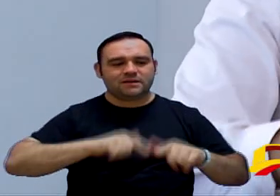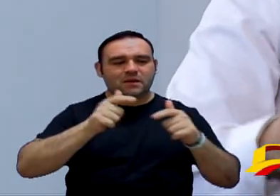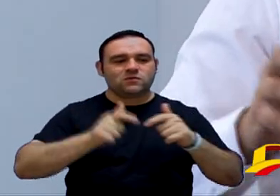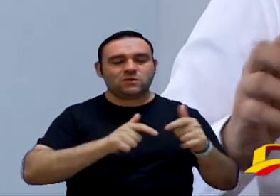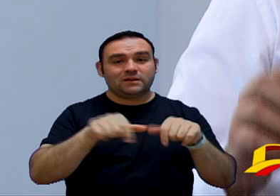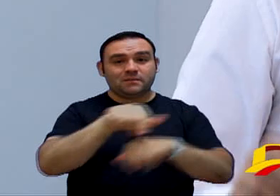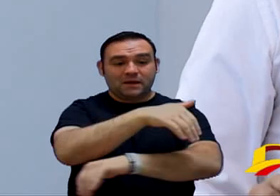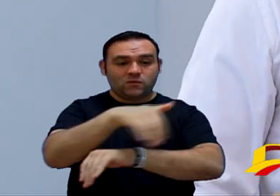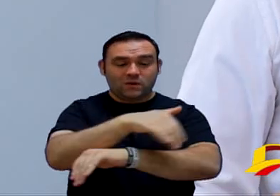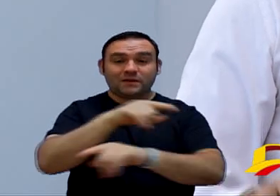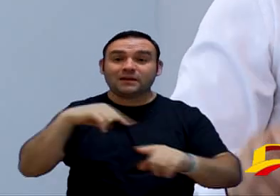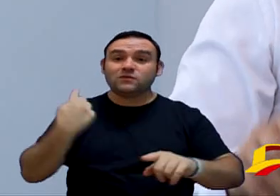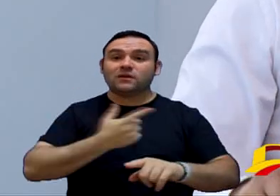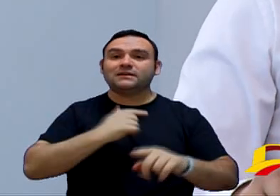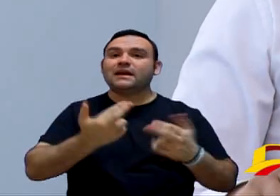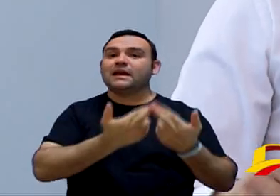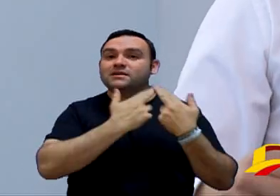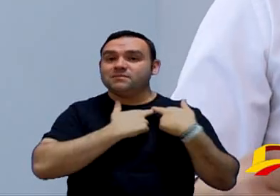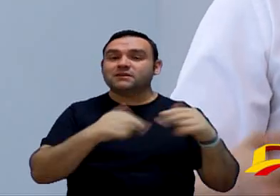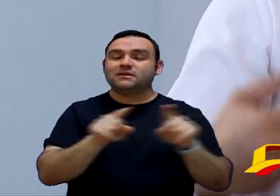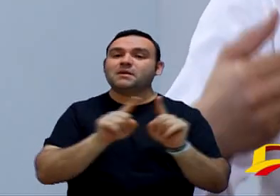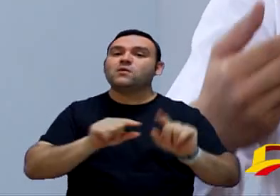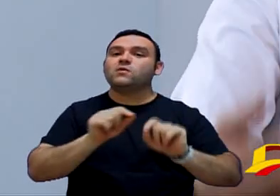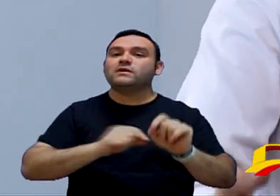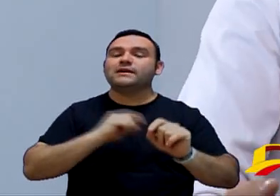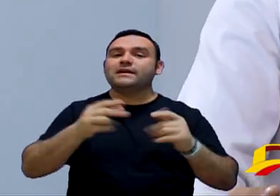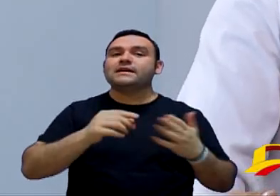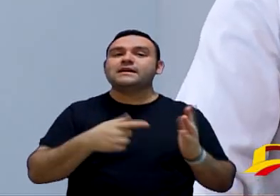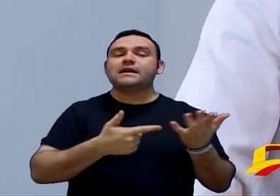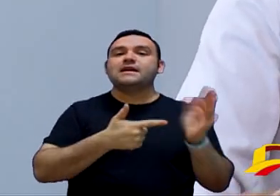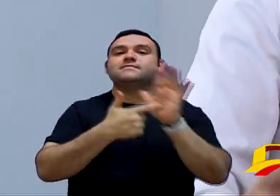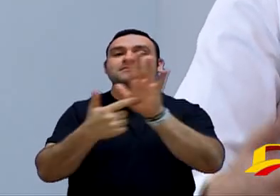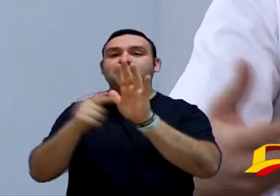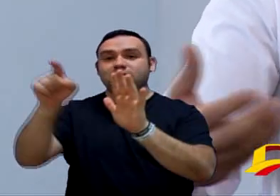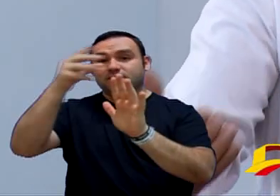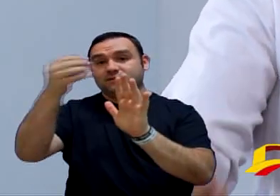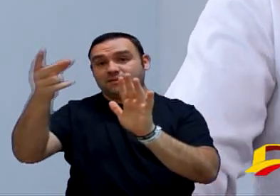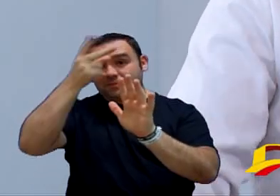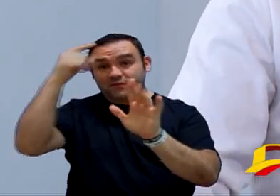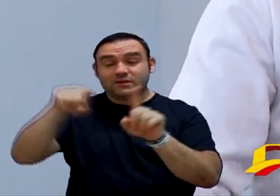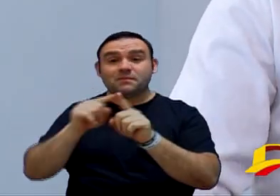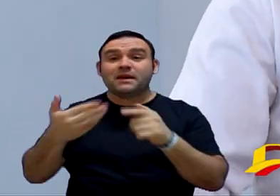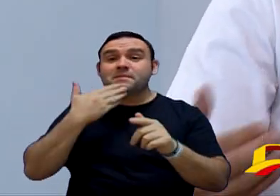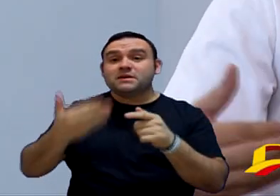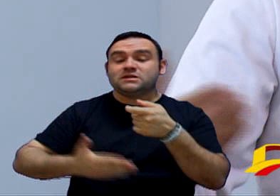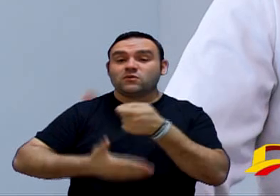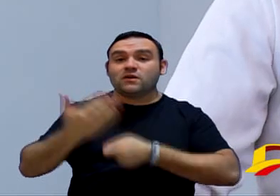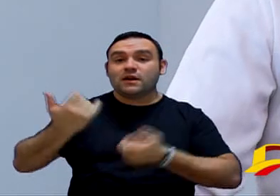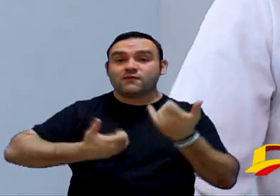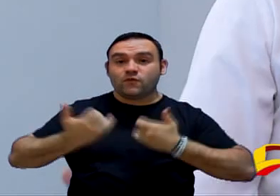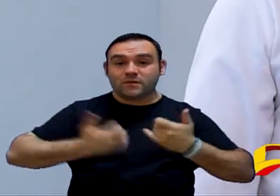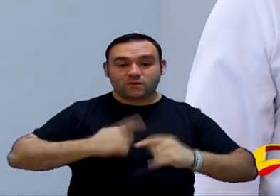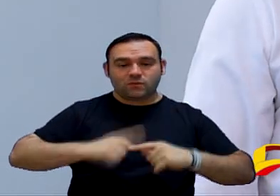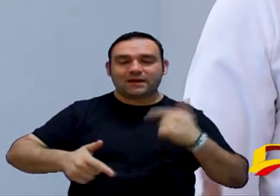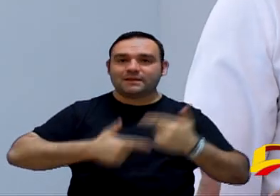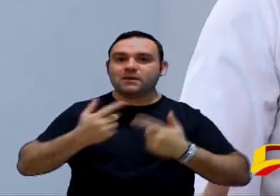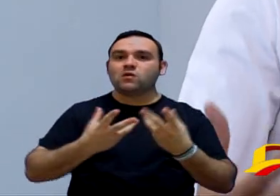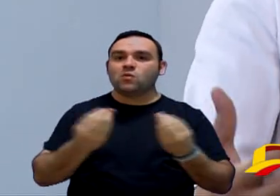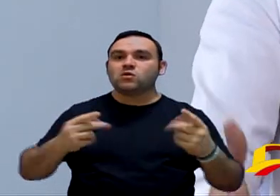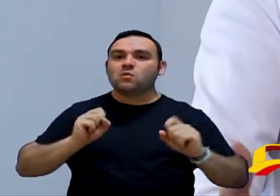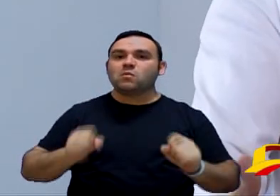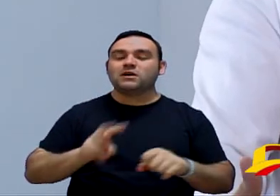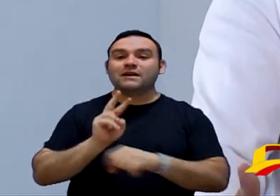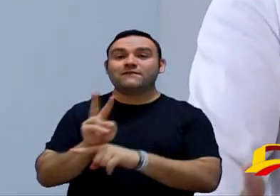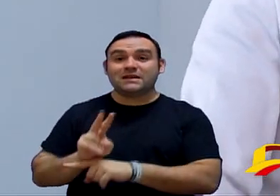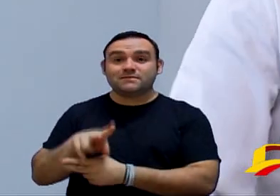e nós temos a prerrogativa regimental de encaminhar uma indicação até mesmo requerimento de informações porque é muito desse serviço eles podem entrar como